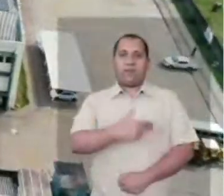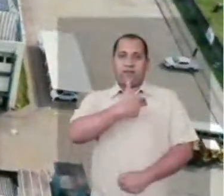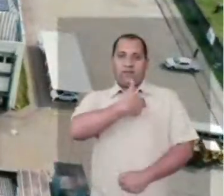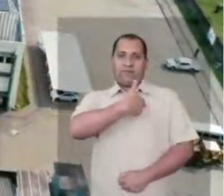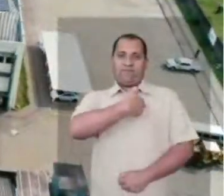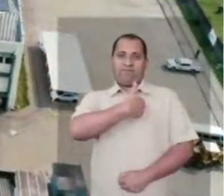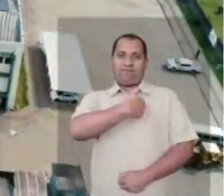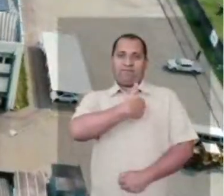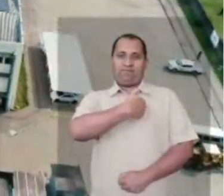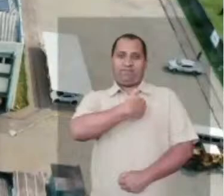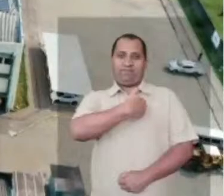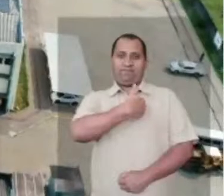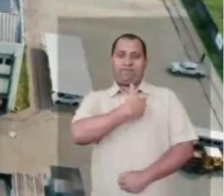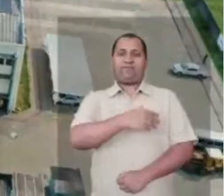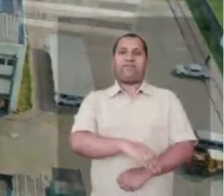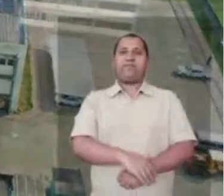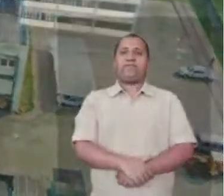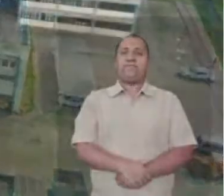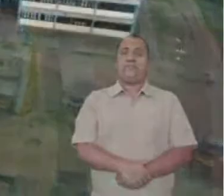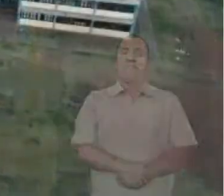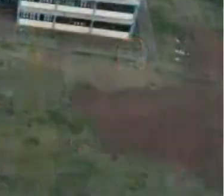São Borja.